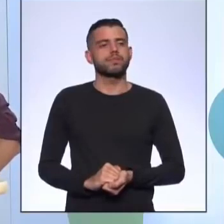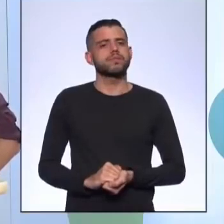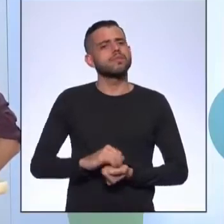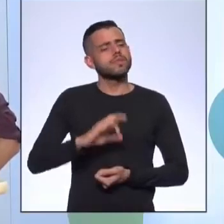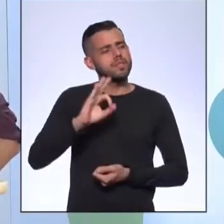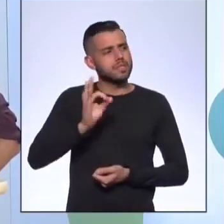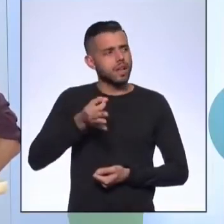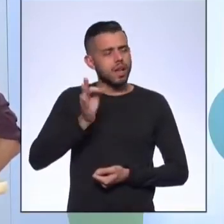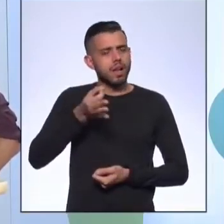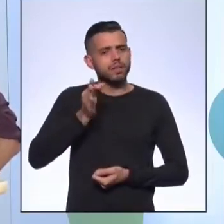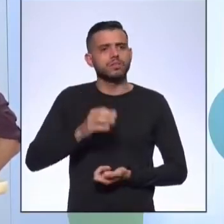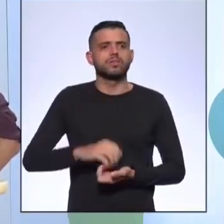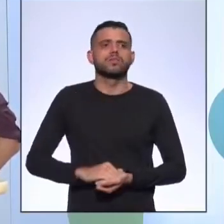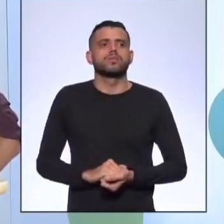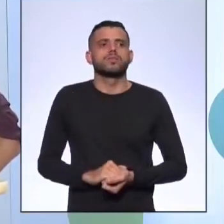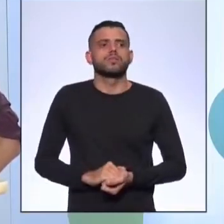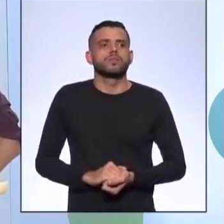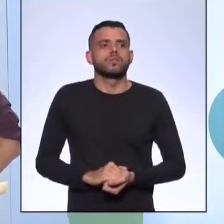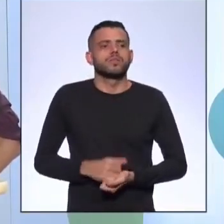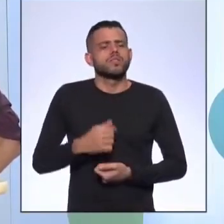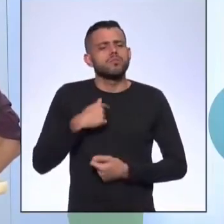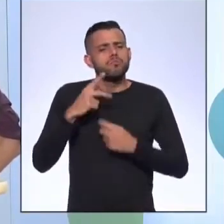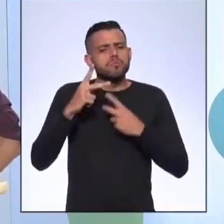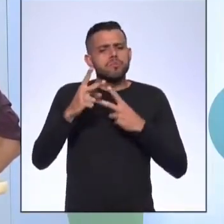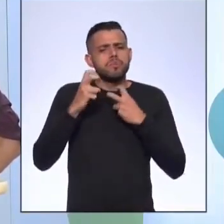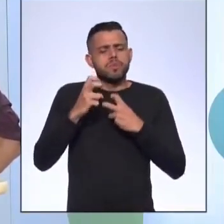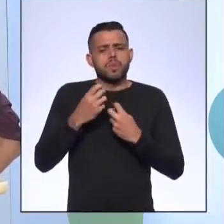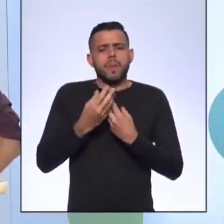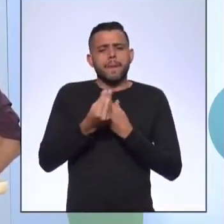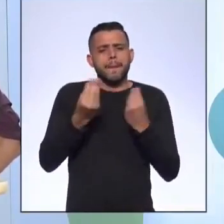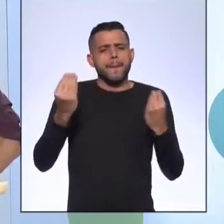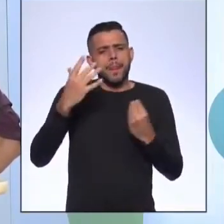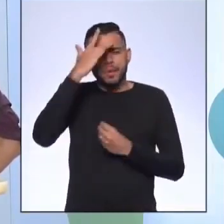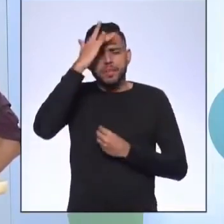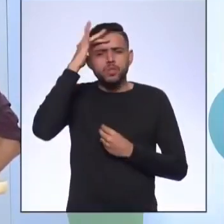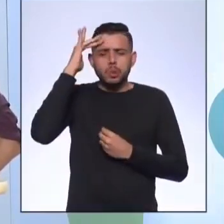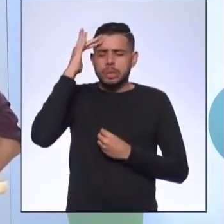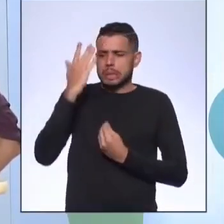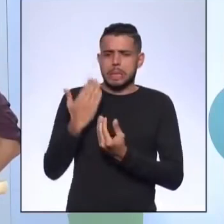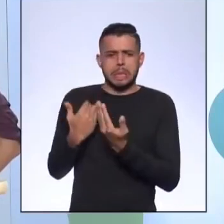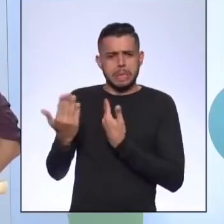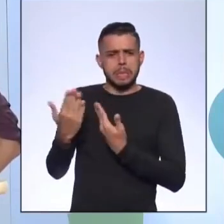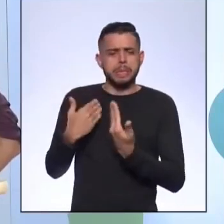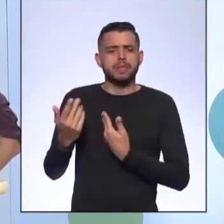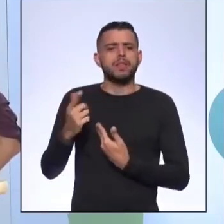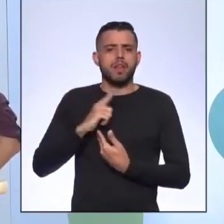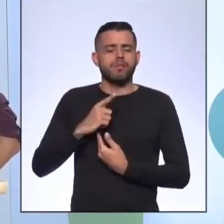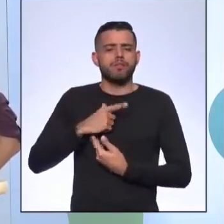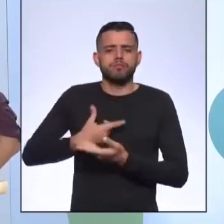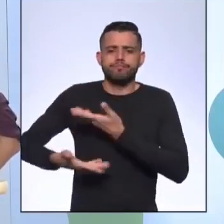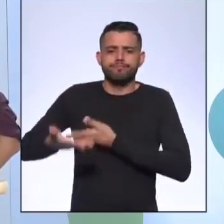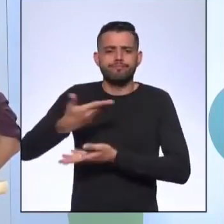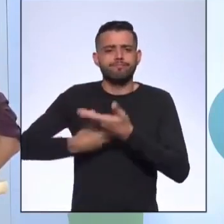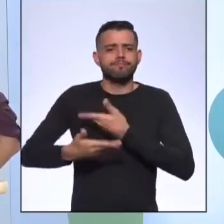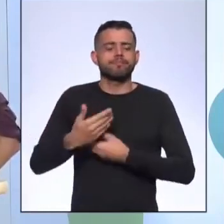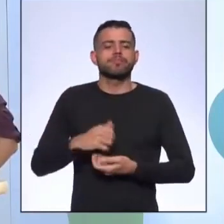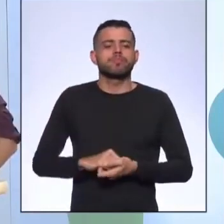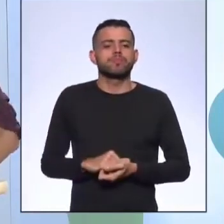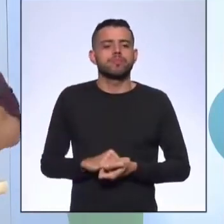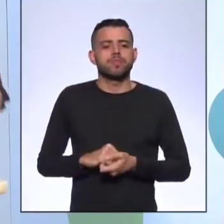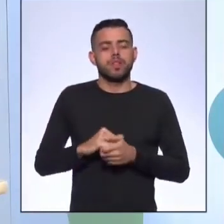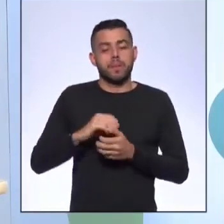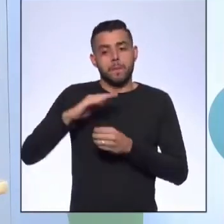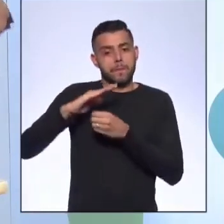Certo, meus alunos queridos, eu observei aqui que muita gente, né, teve bastante interação com meus alunos aí, sobre a pressão, a